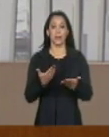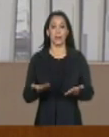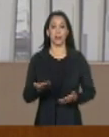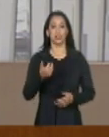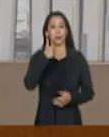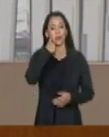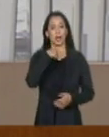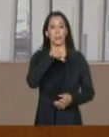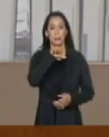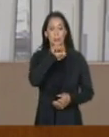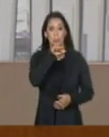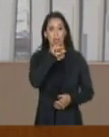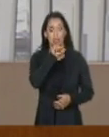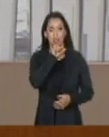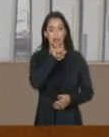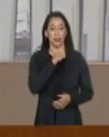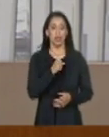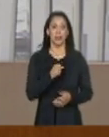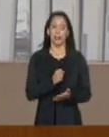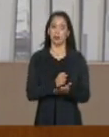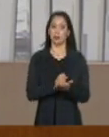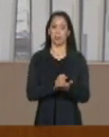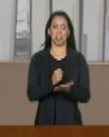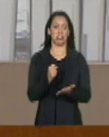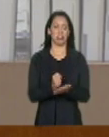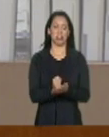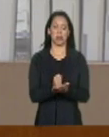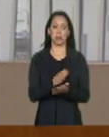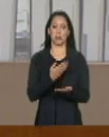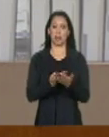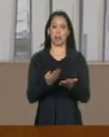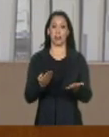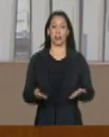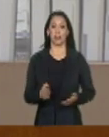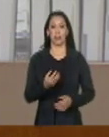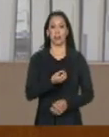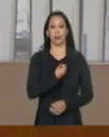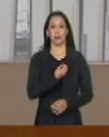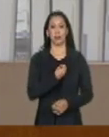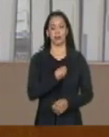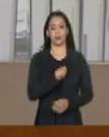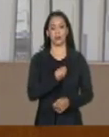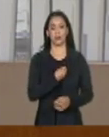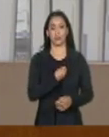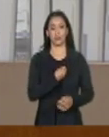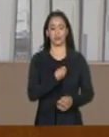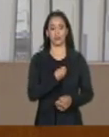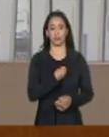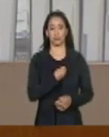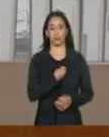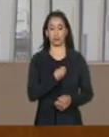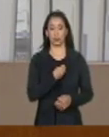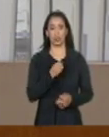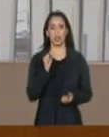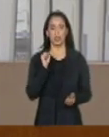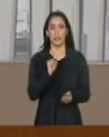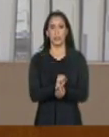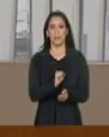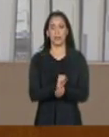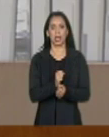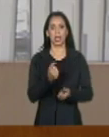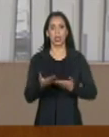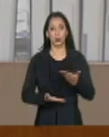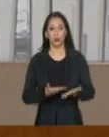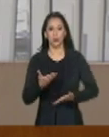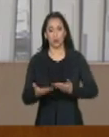tinha desistido de viver, diz ele sobre a esposa, que decidiu parar o tratamento